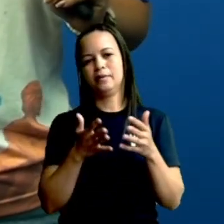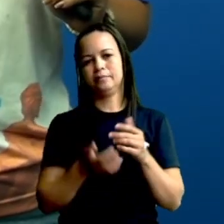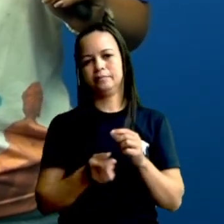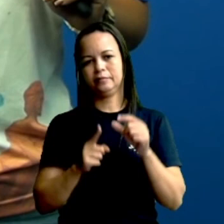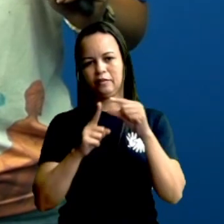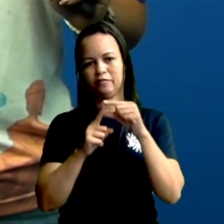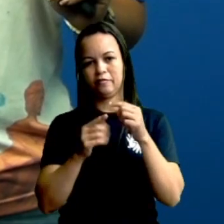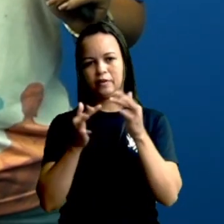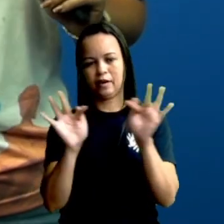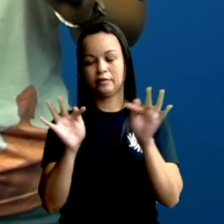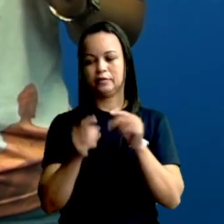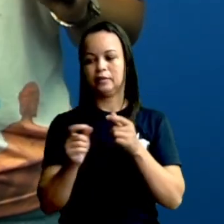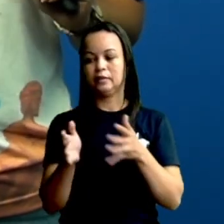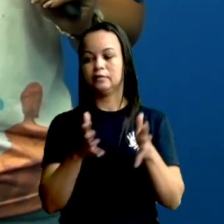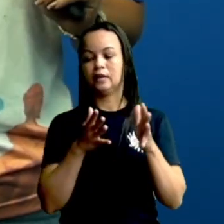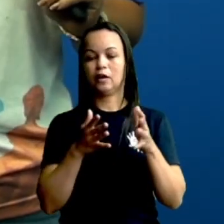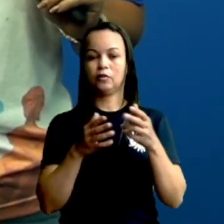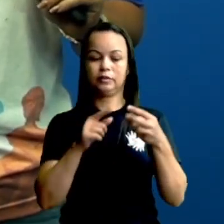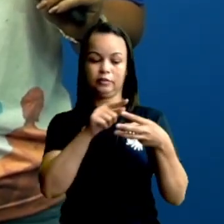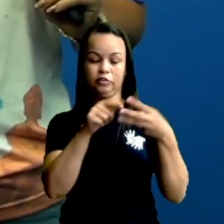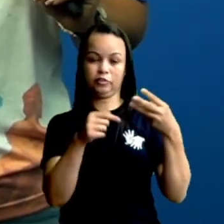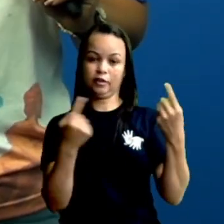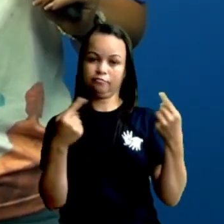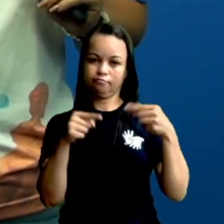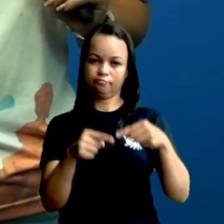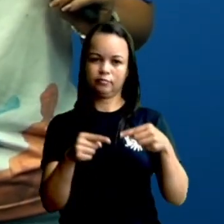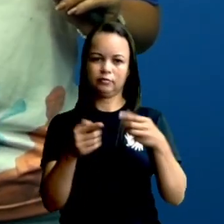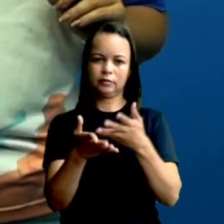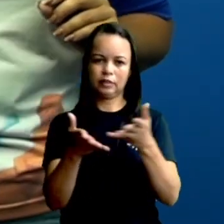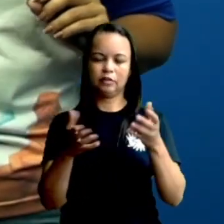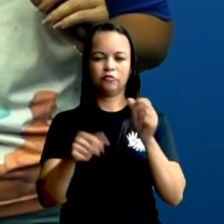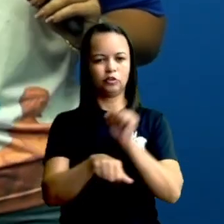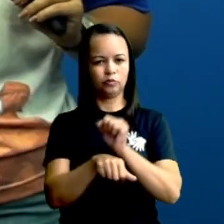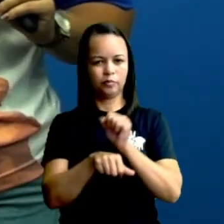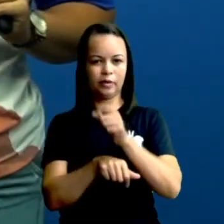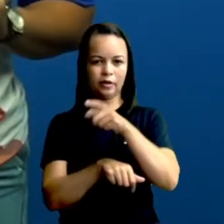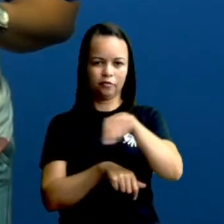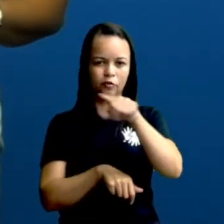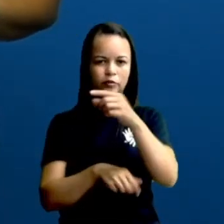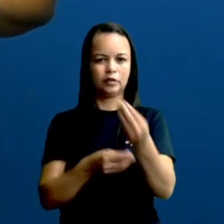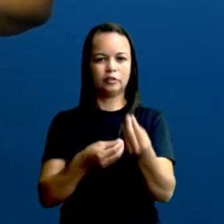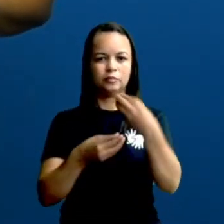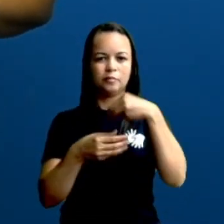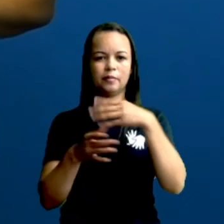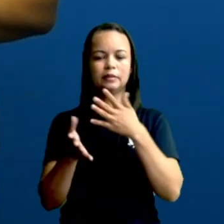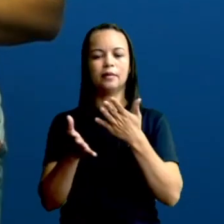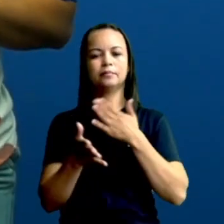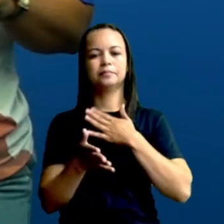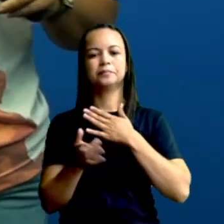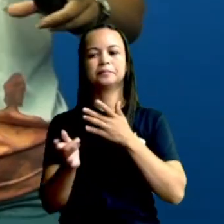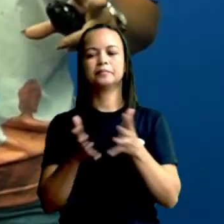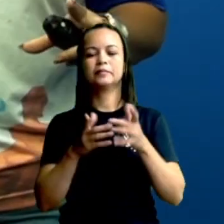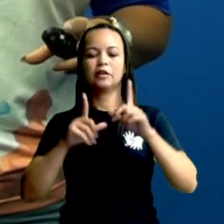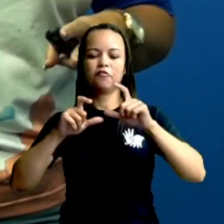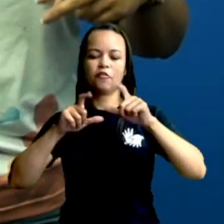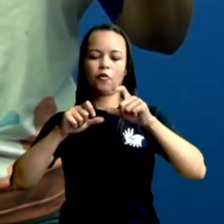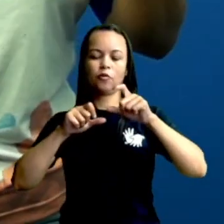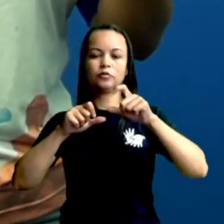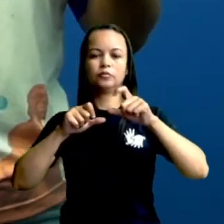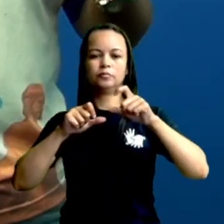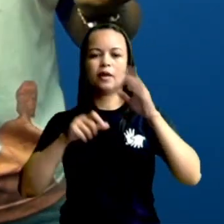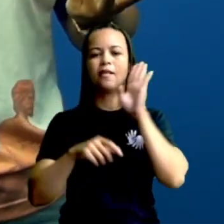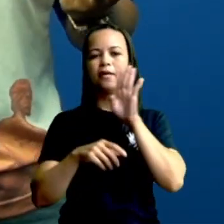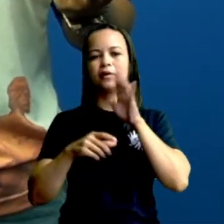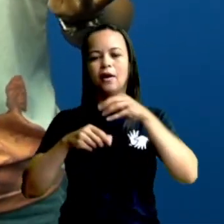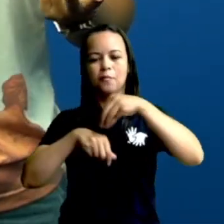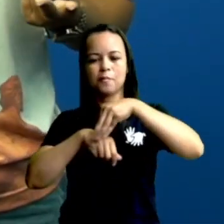rimar. Então, vou deixar para vocês esses 3 desafios e vou aguardar o retorno desses desafios, tá bom? Tira uma foto bem legal, manda para a